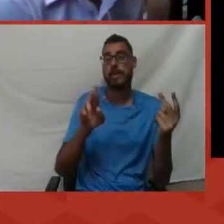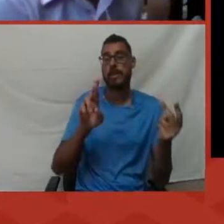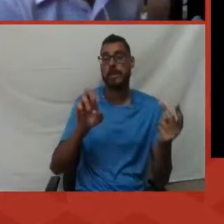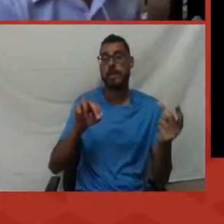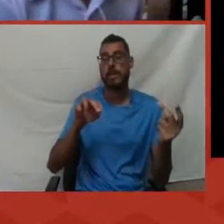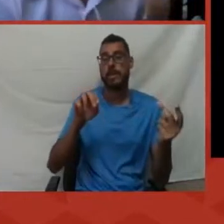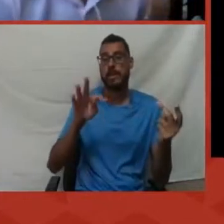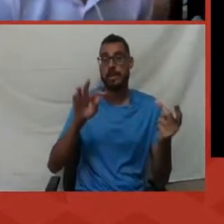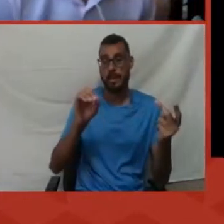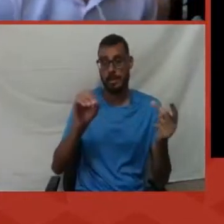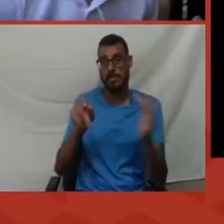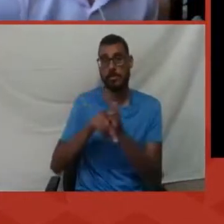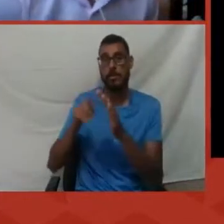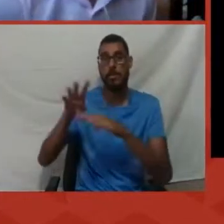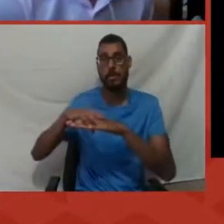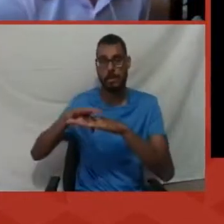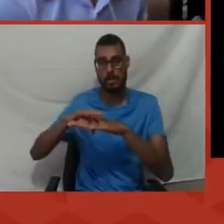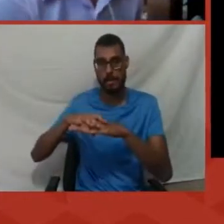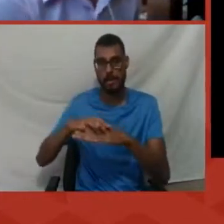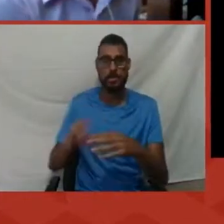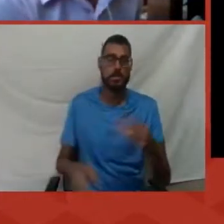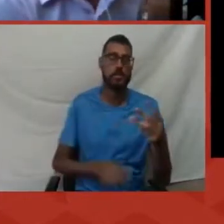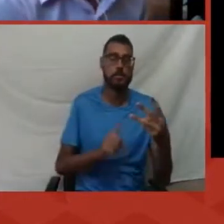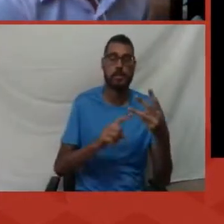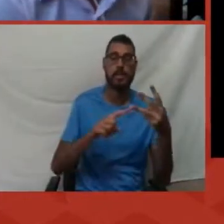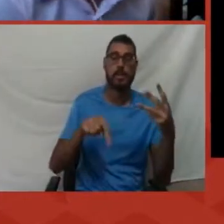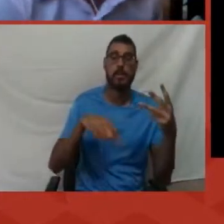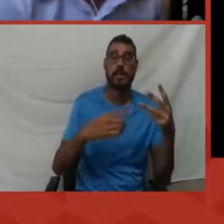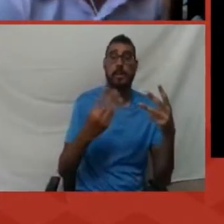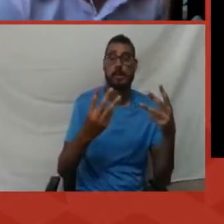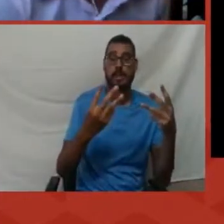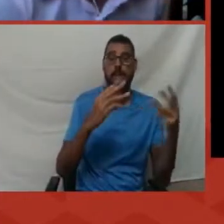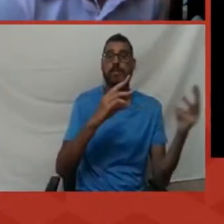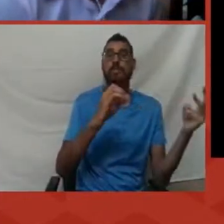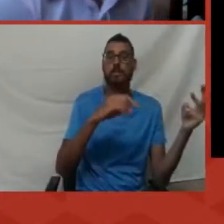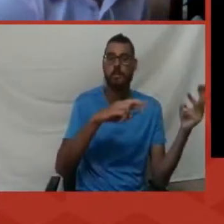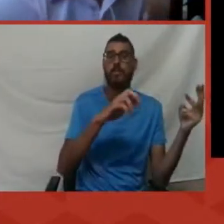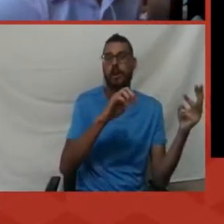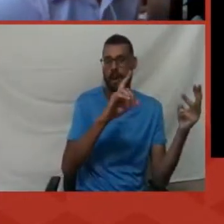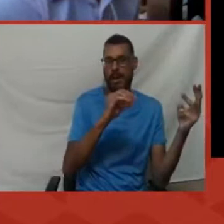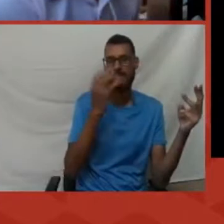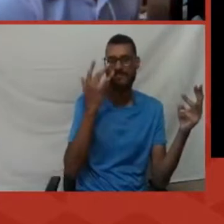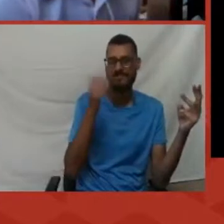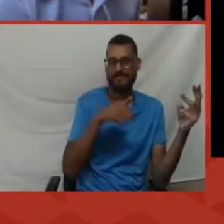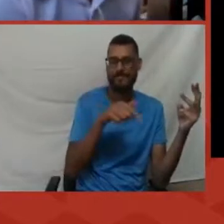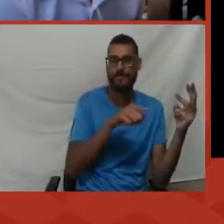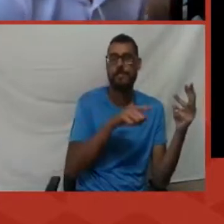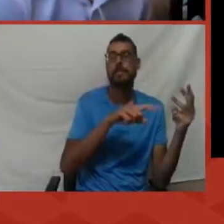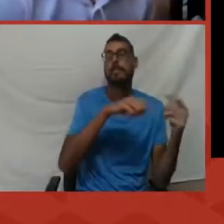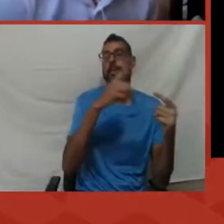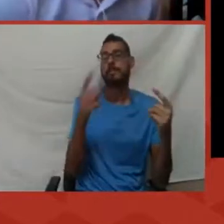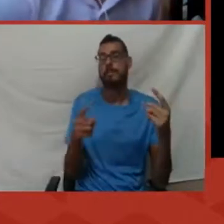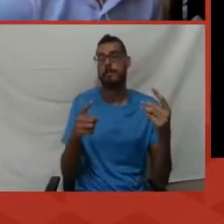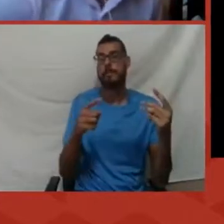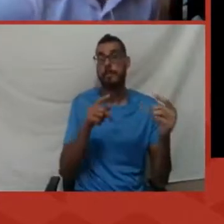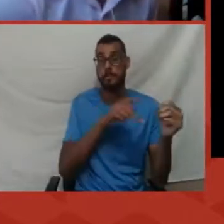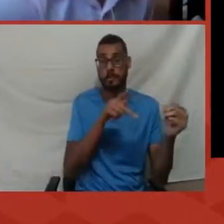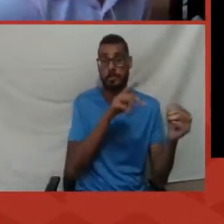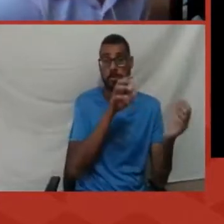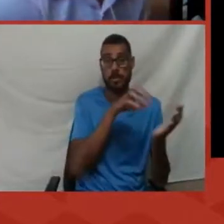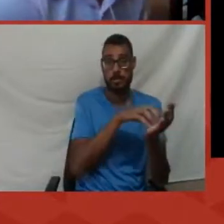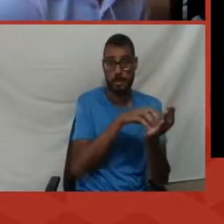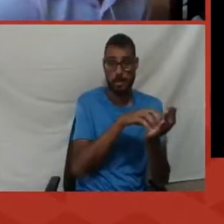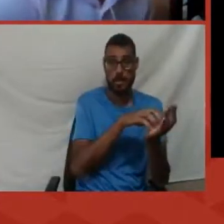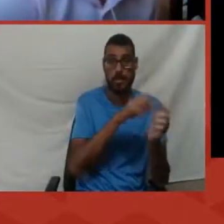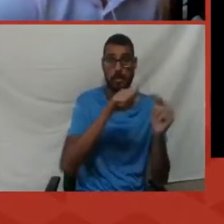de Matemática. Na sala 3, teremos o Conrado, que também participou da dramatização, professor do Departamento de Engenharia